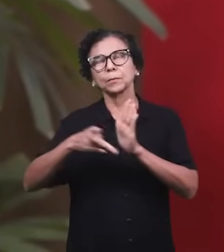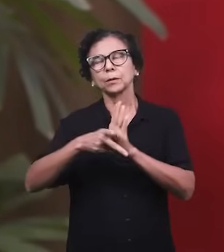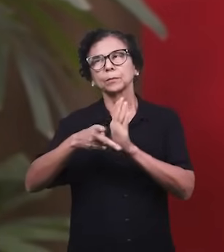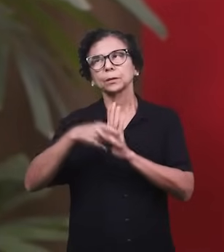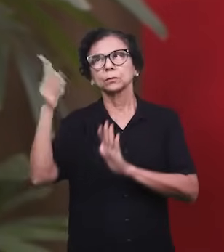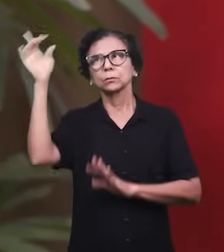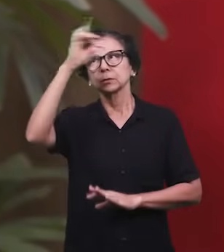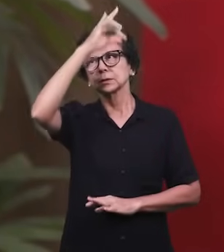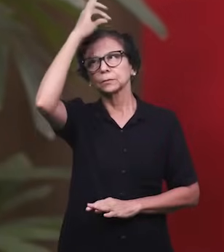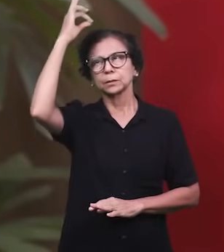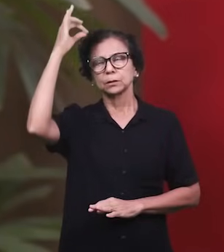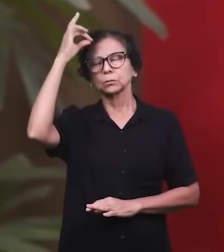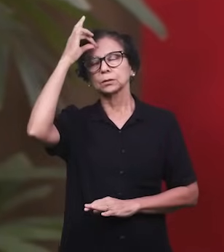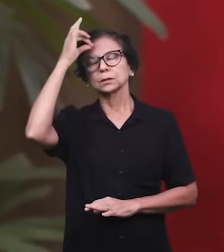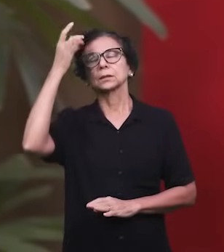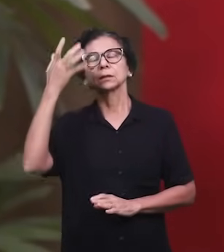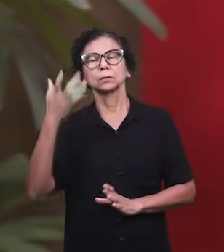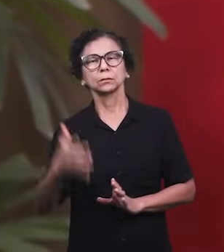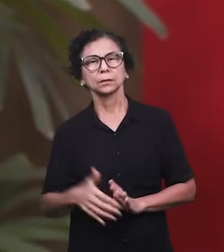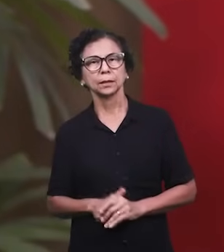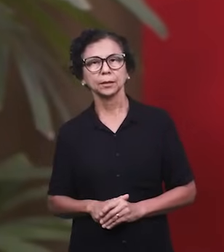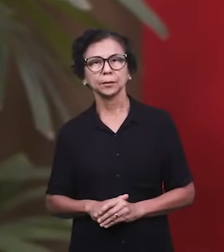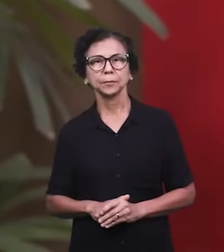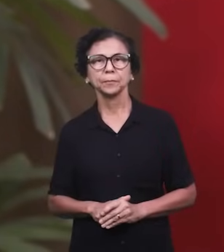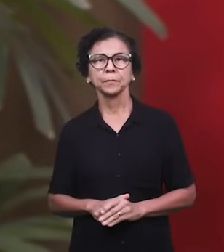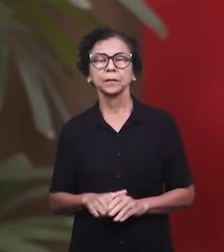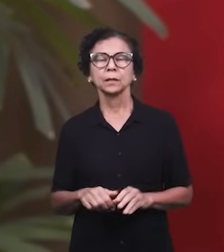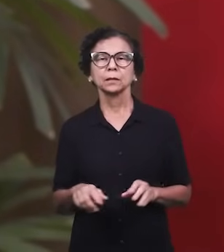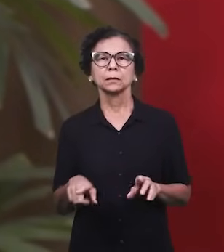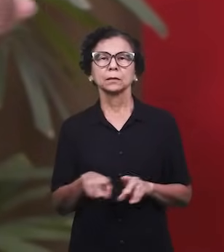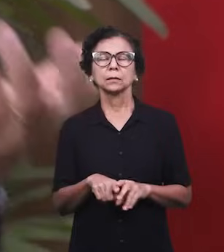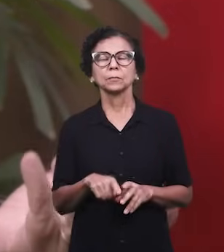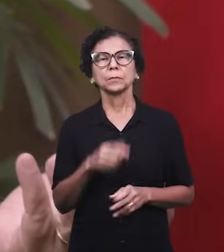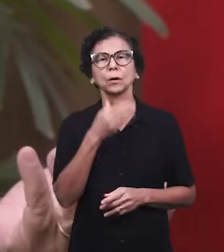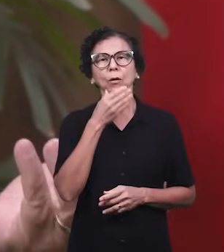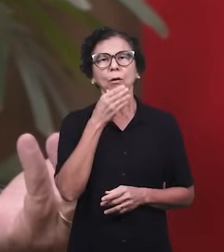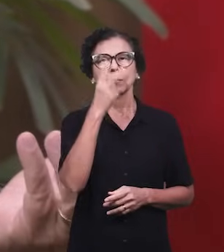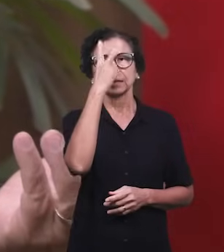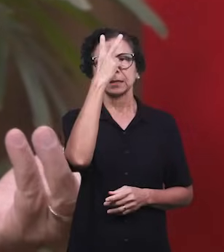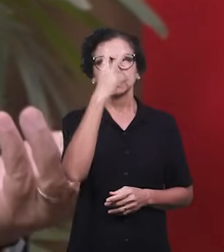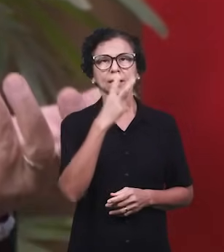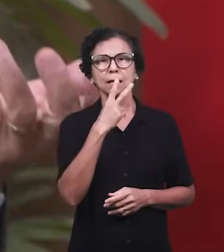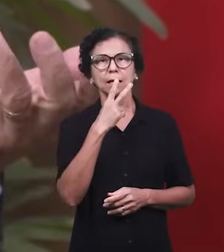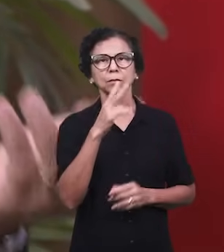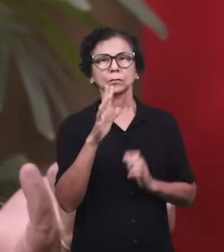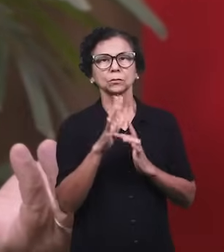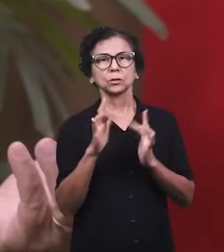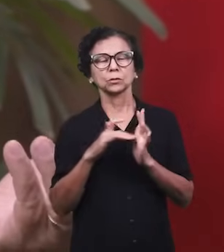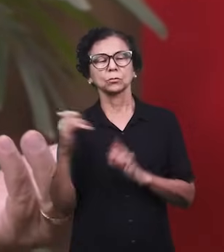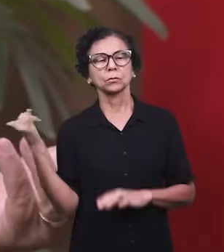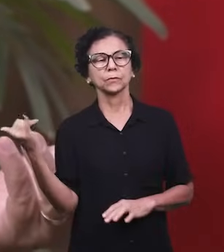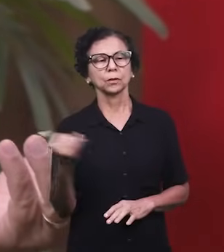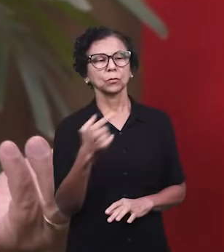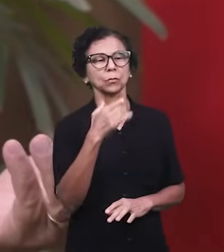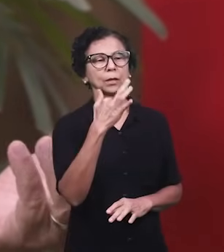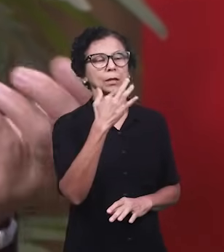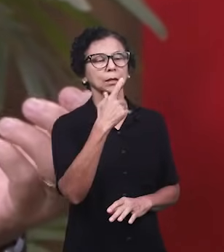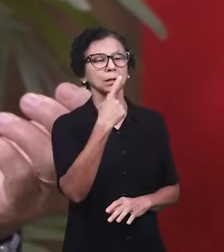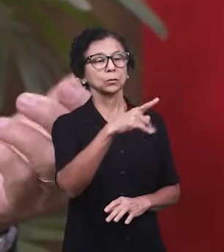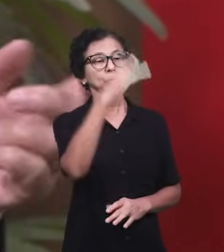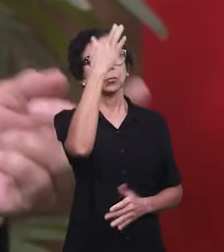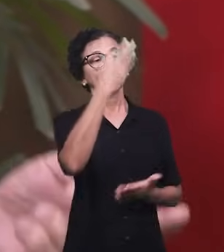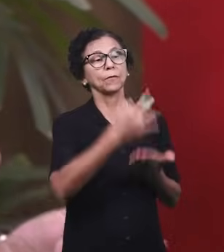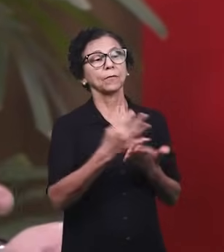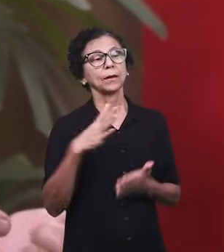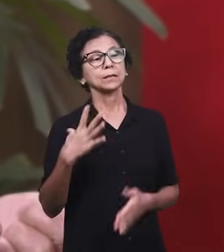tem. Jesus, quando falou para o cego, a tua fé te salvou, não era uma fé que ele possuía, uma fé israelita, não. A